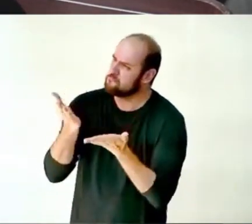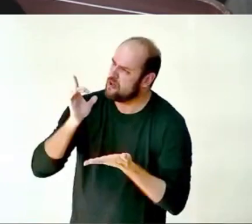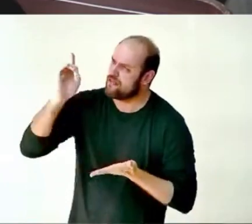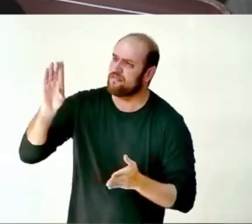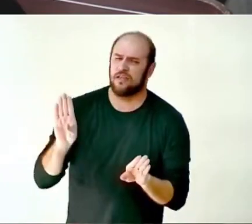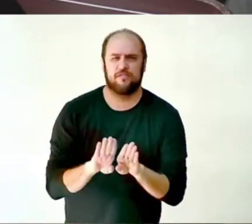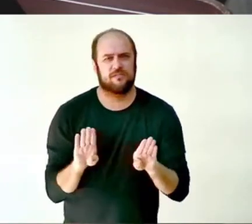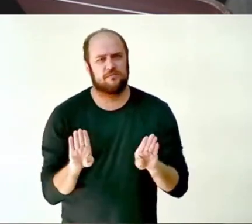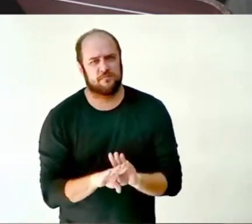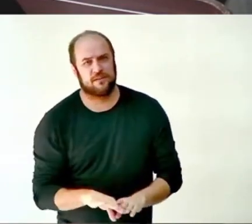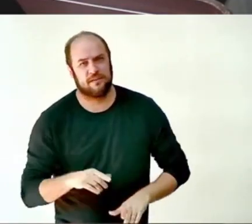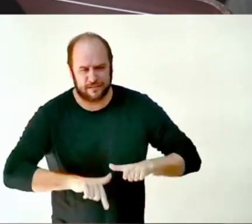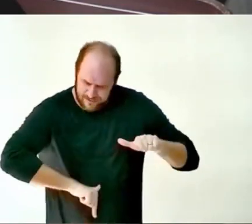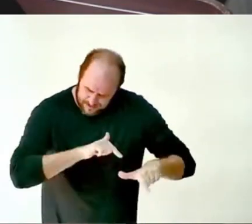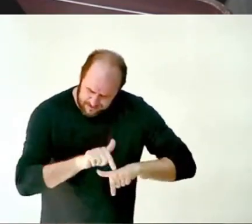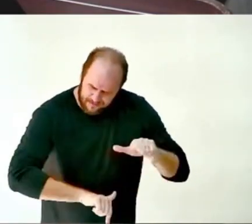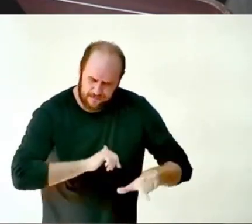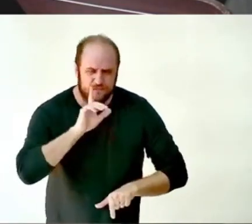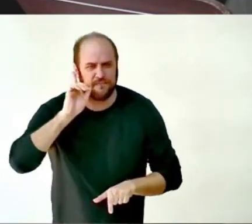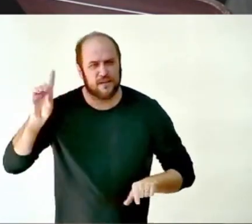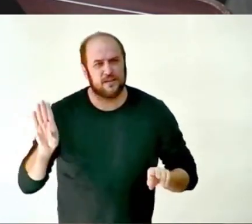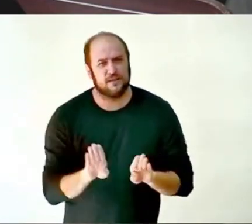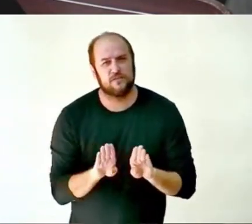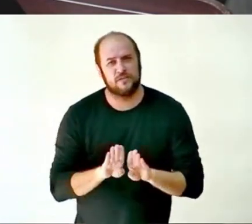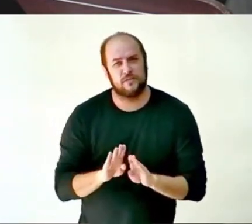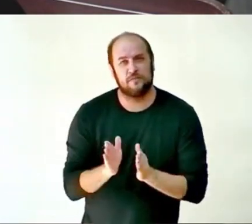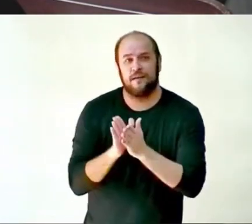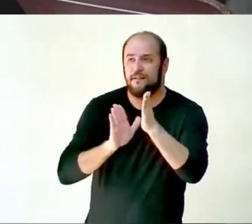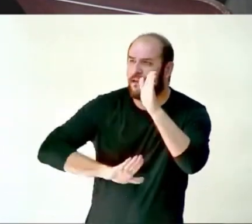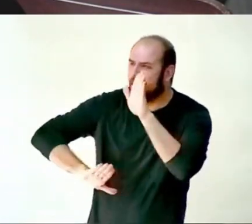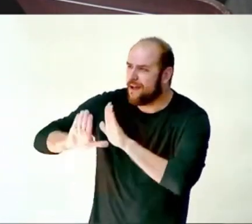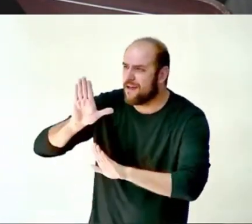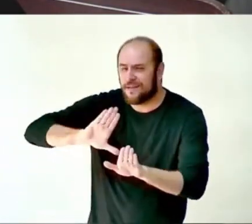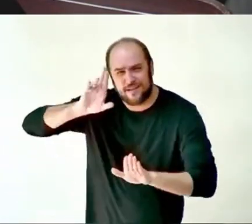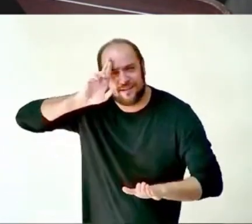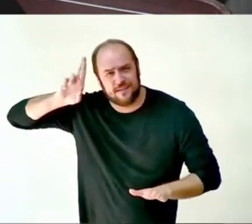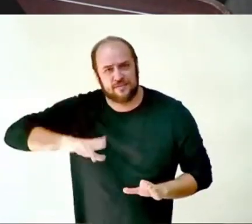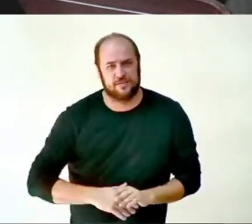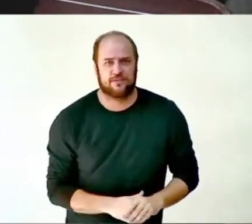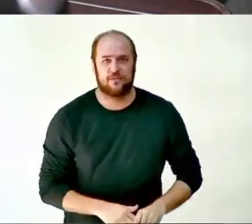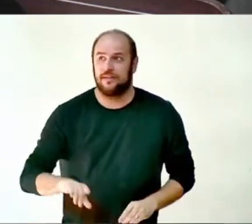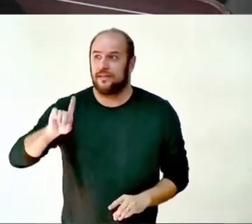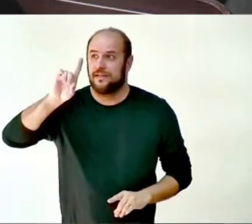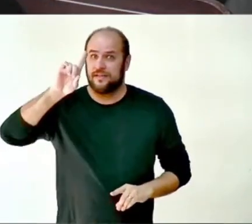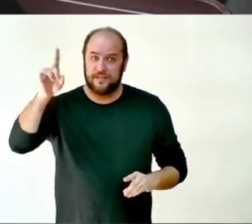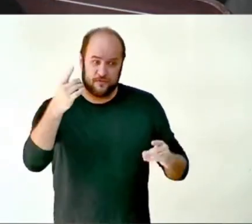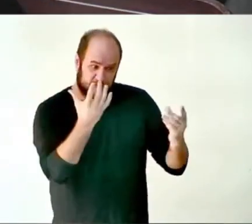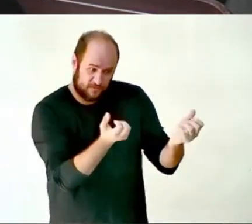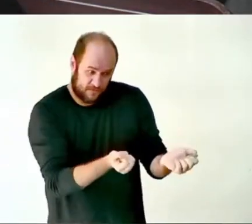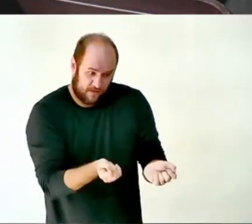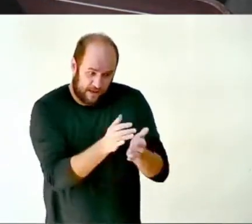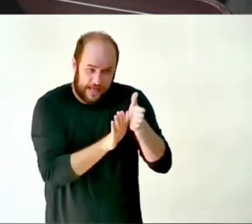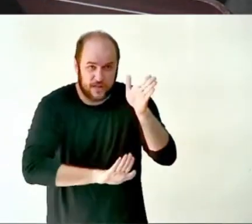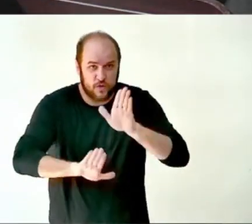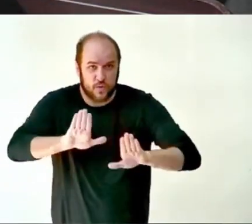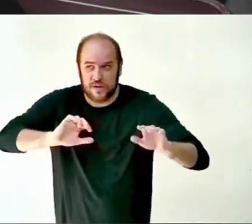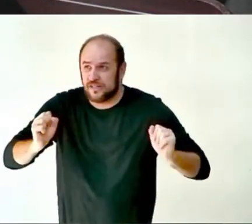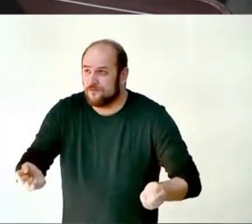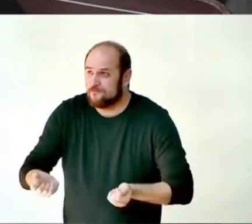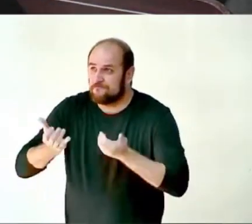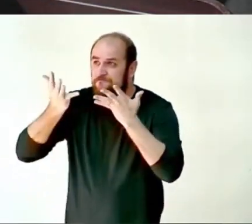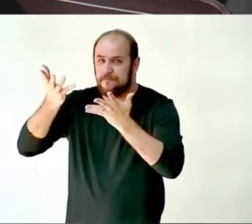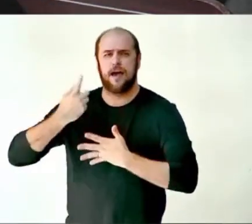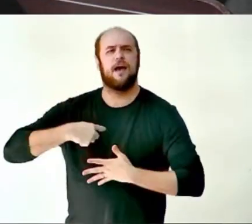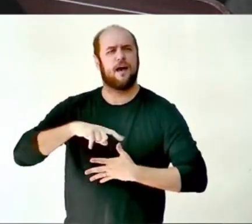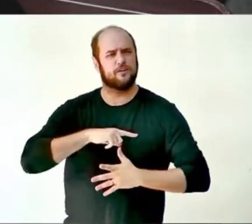estamos trabalhando para Deus no sentido de adorá-lo. O Senhor Deus está recebendo uma adoração que é um serviço nosso,